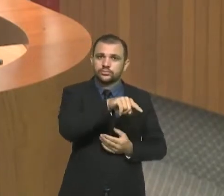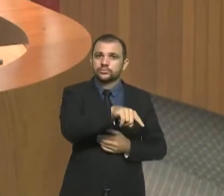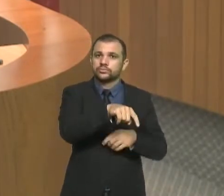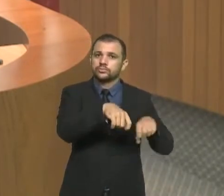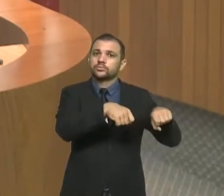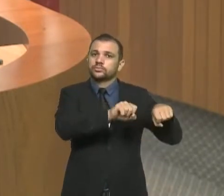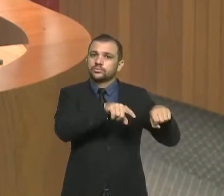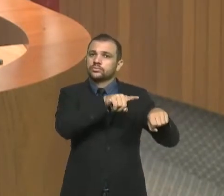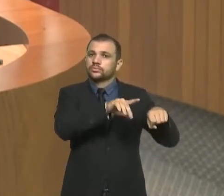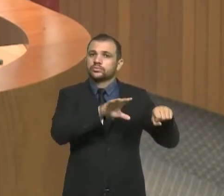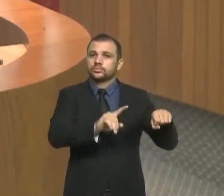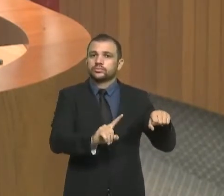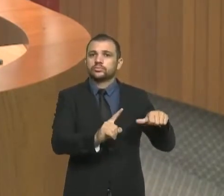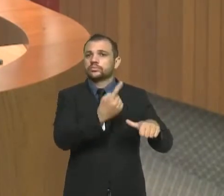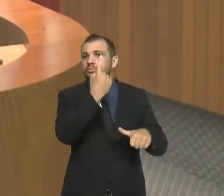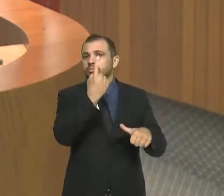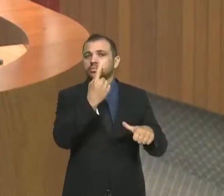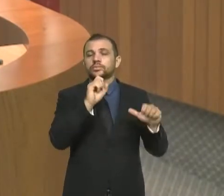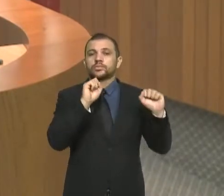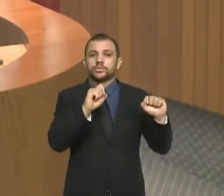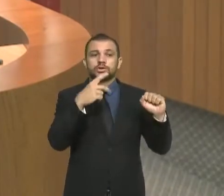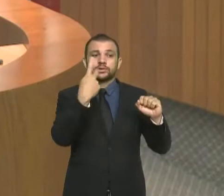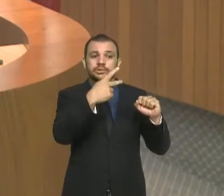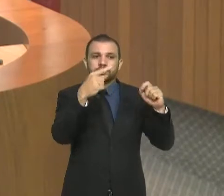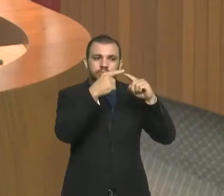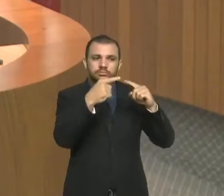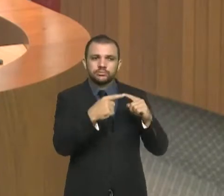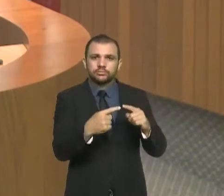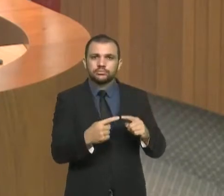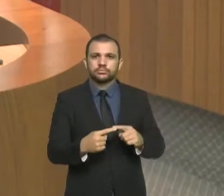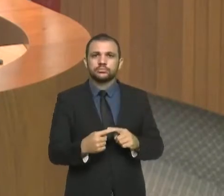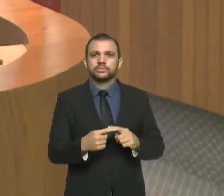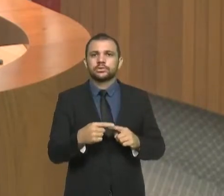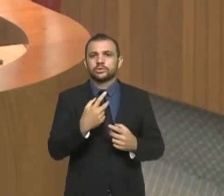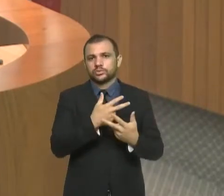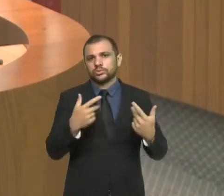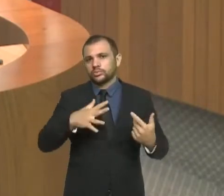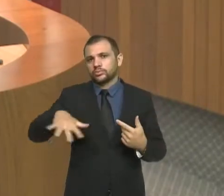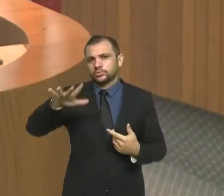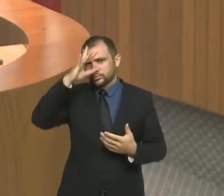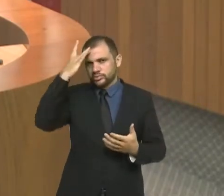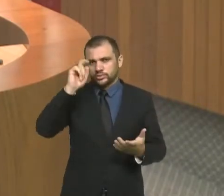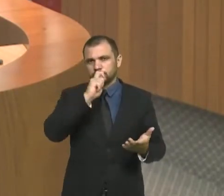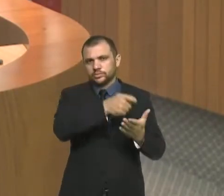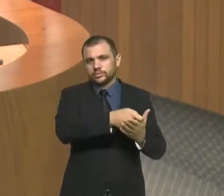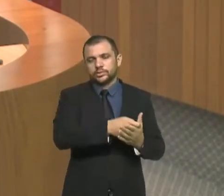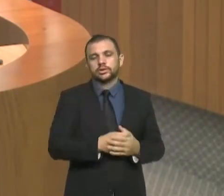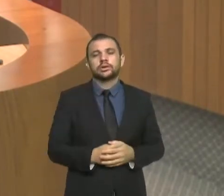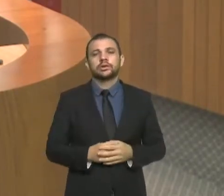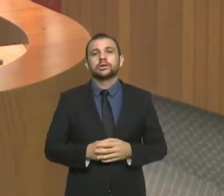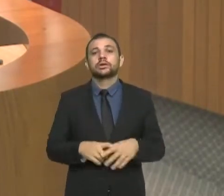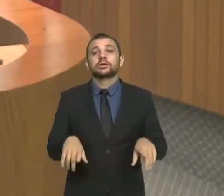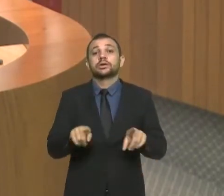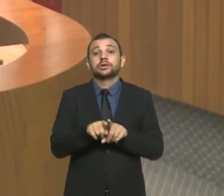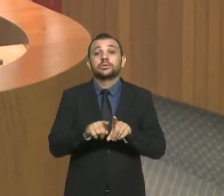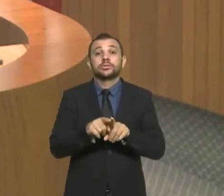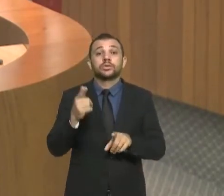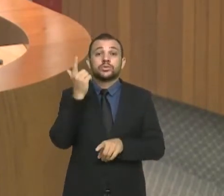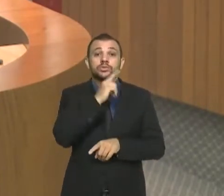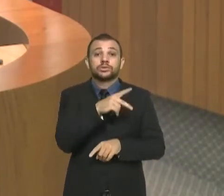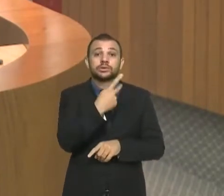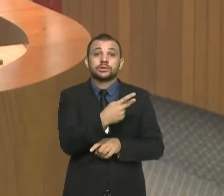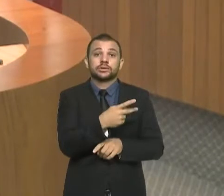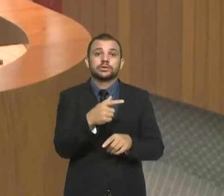para a associação, para cumprir os compromissos que tem com os credores, porém, vai conseguir retirar o bloqueio que o Moto tem nas